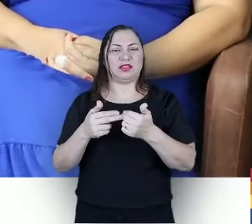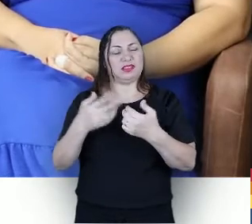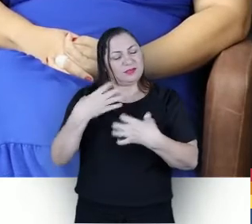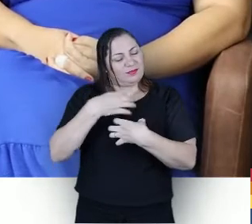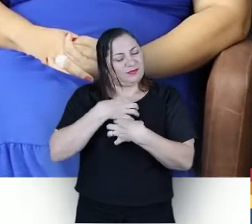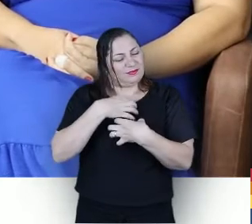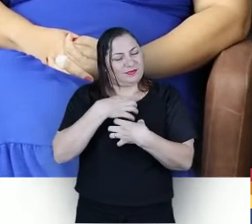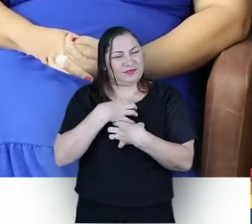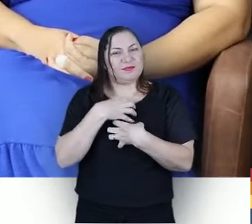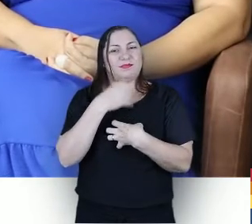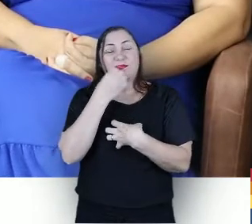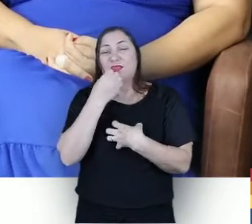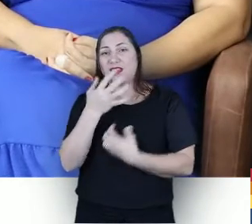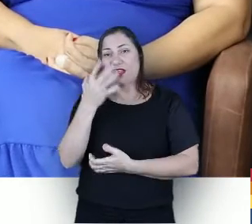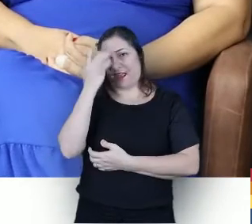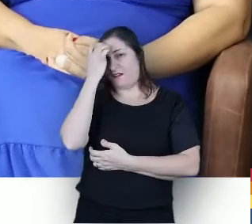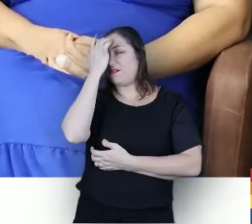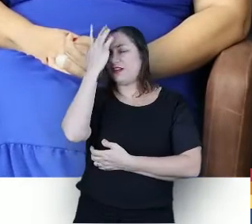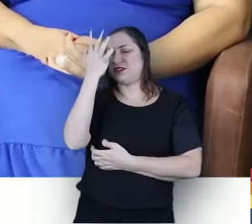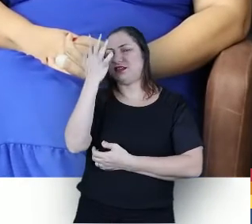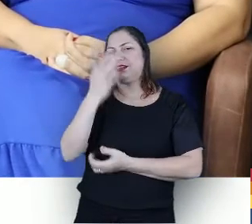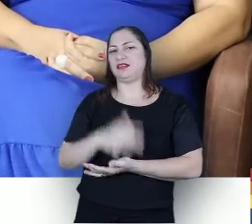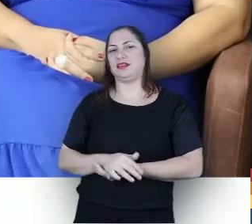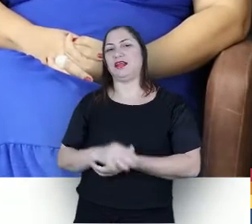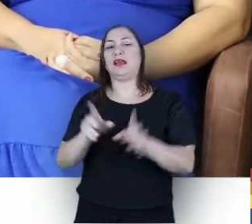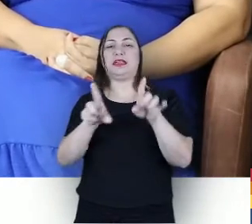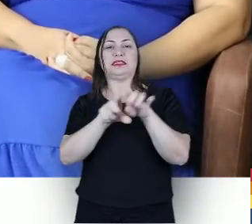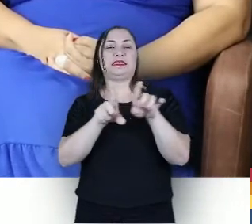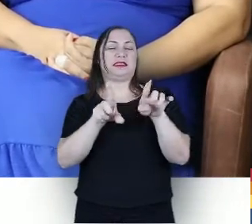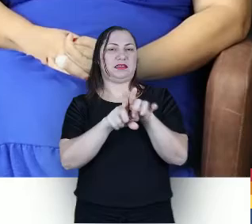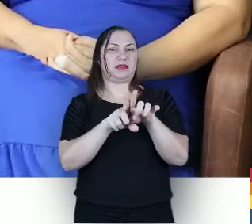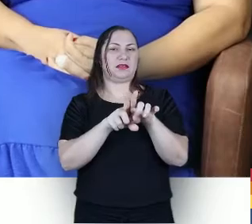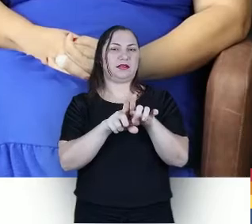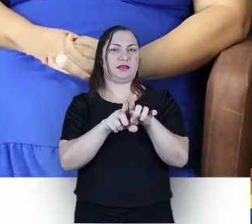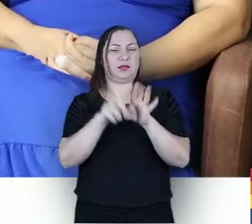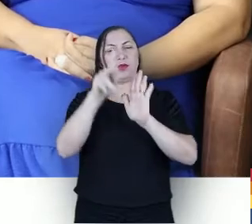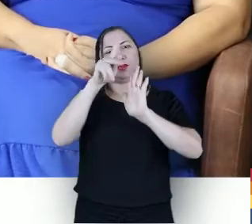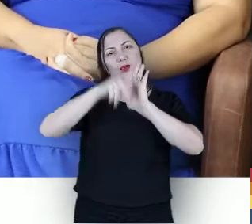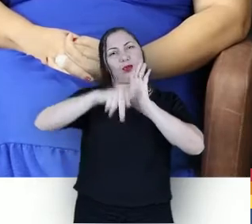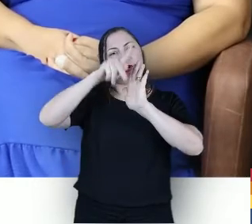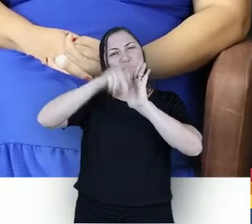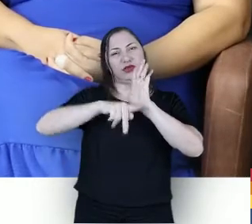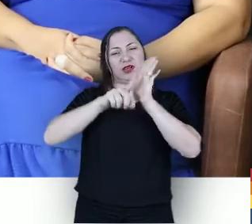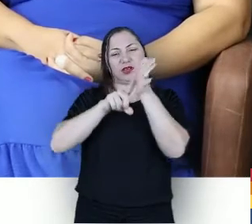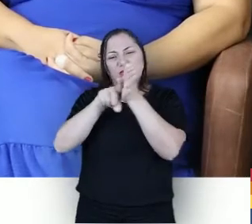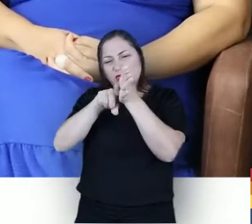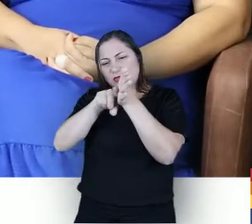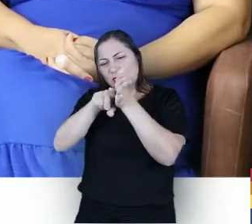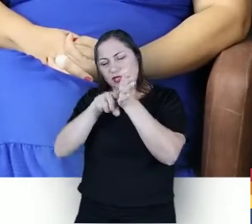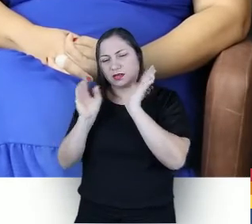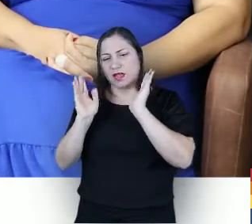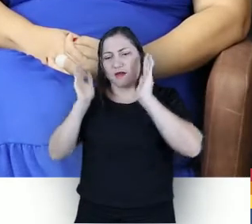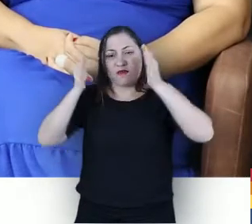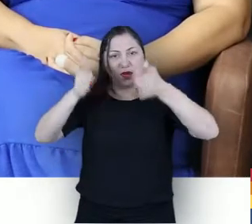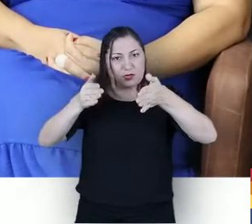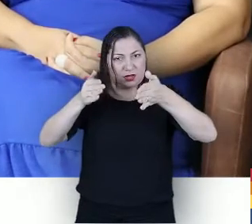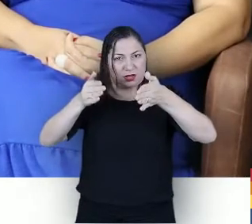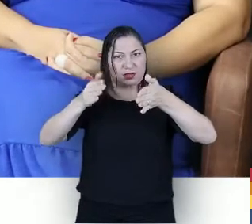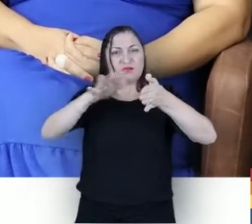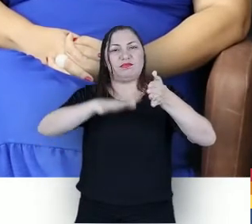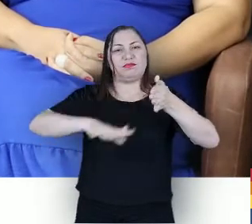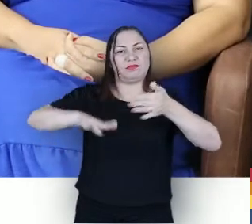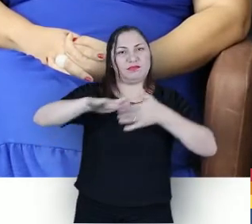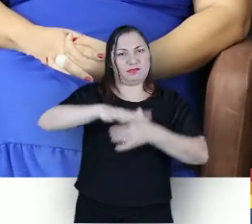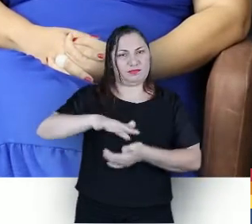e eu tenho essa vontade de contribuir com os meus colegas a respeito desse conforto